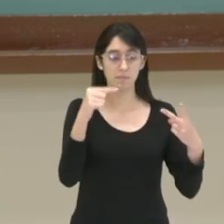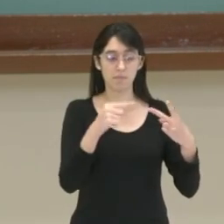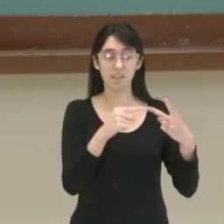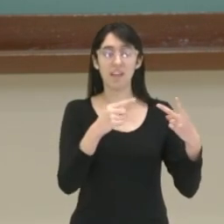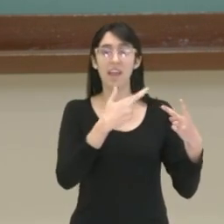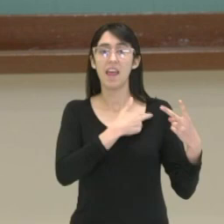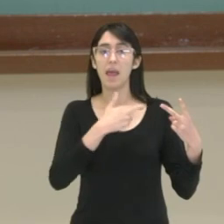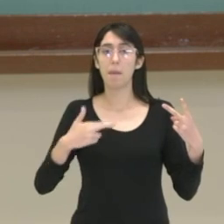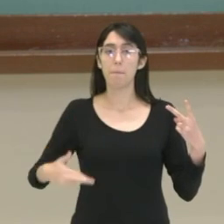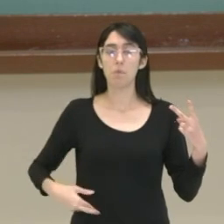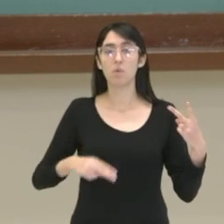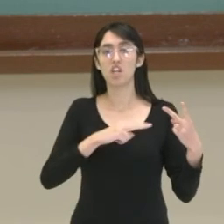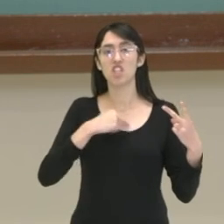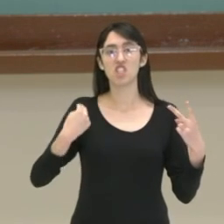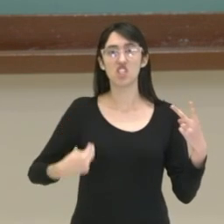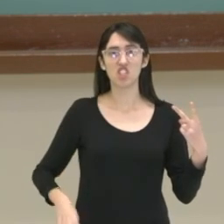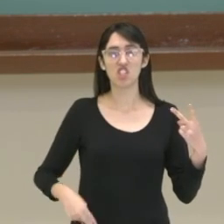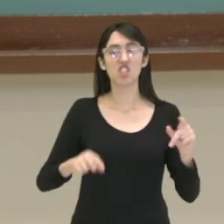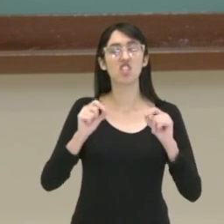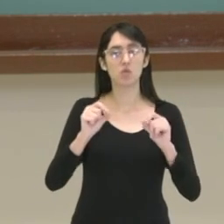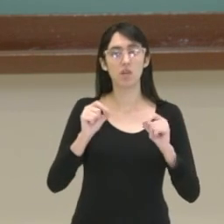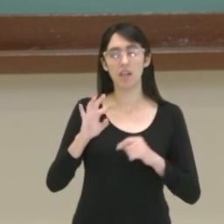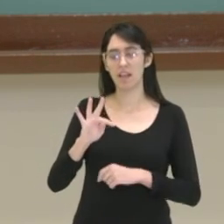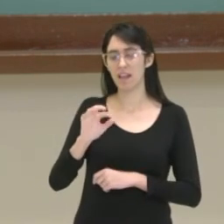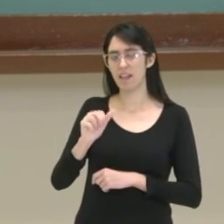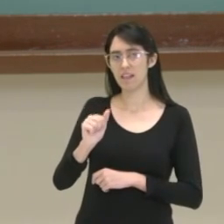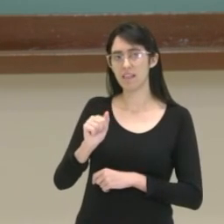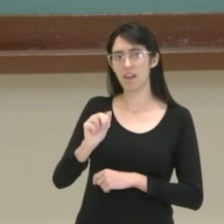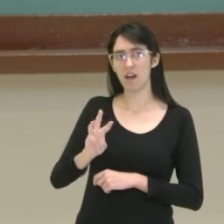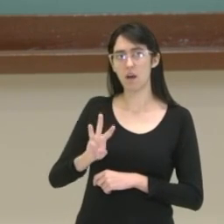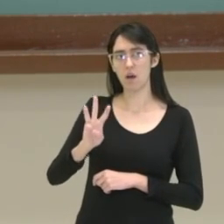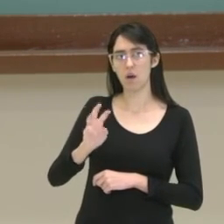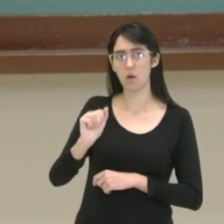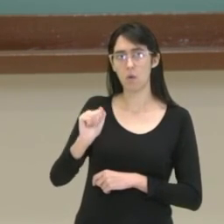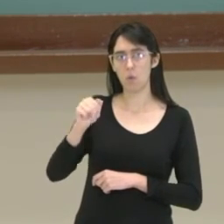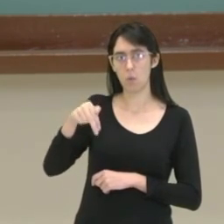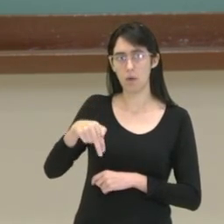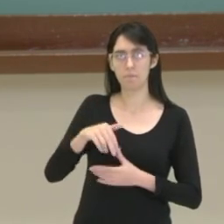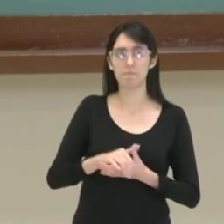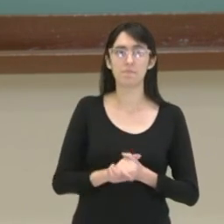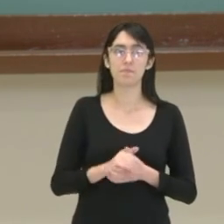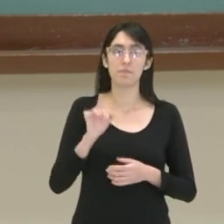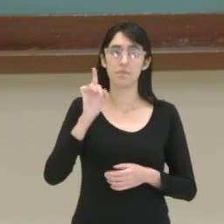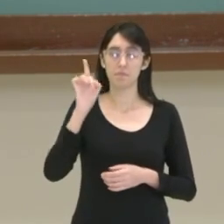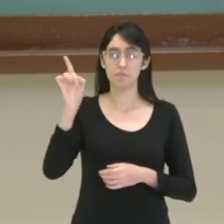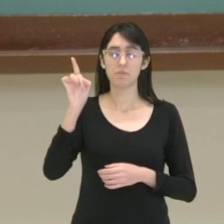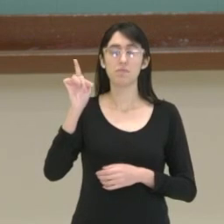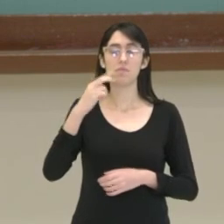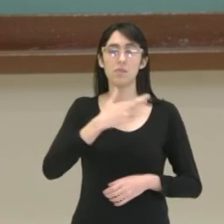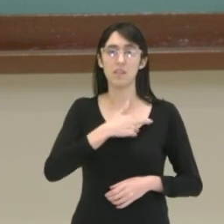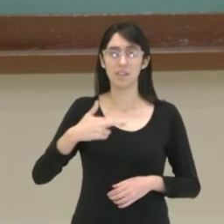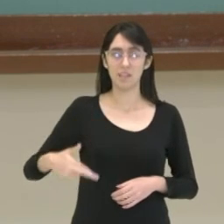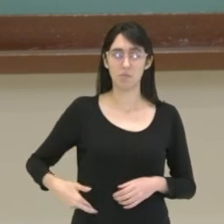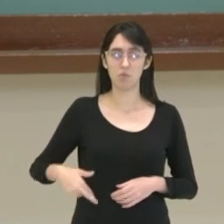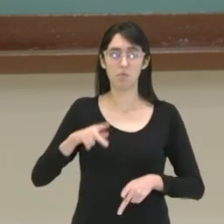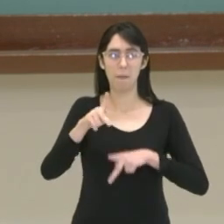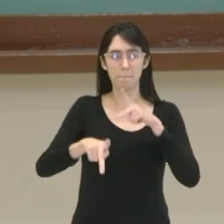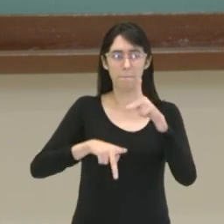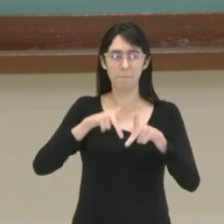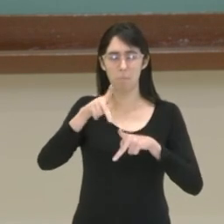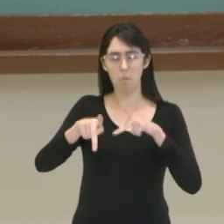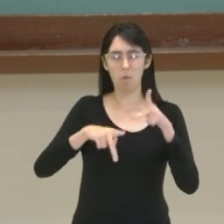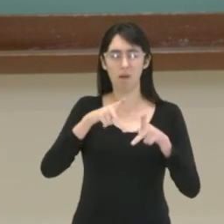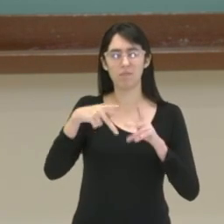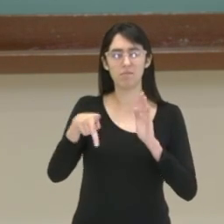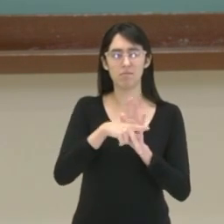que atualmente nós conhecemos como Taiwan. A República Popular da China, que se manteve isolada até a morte de